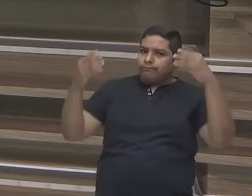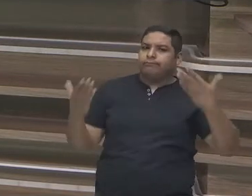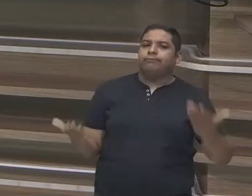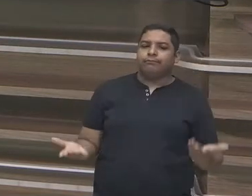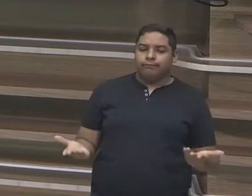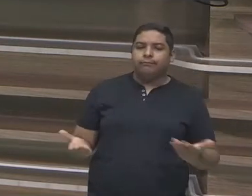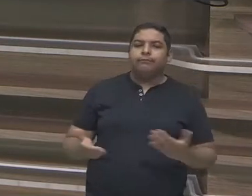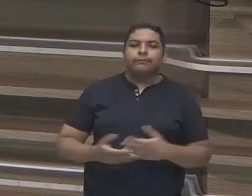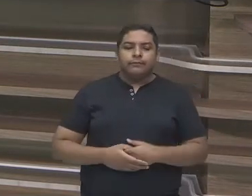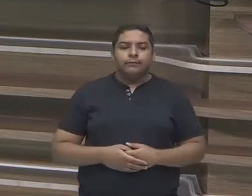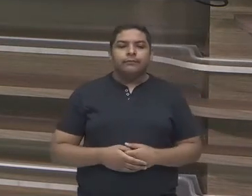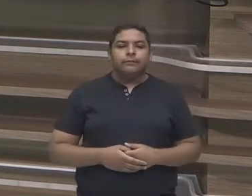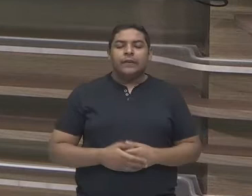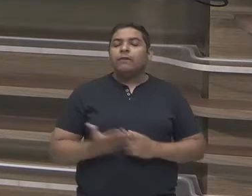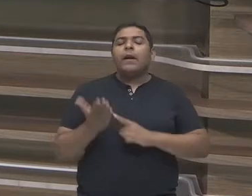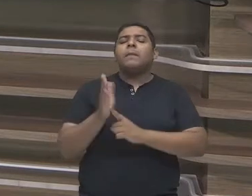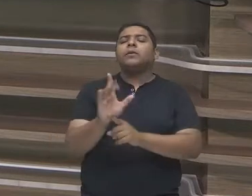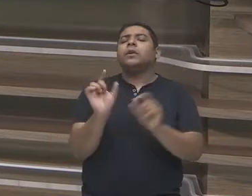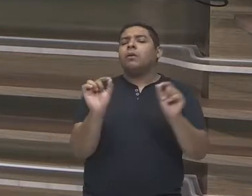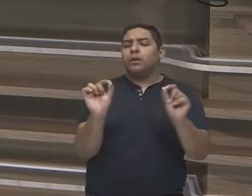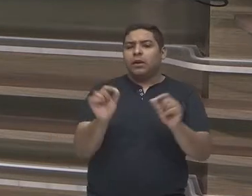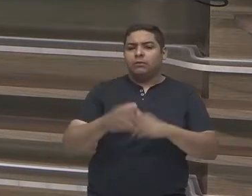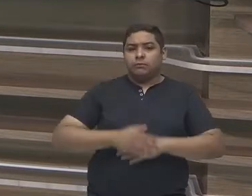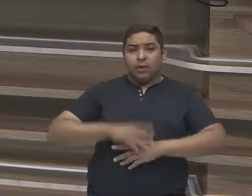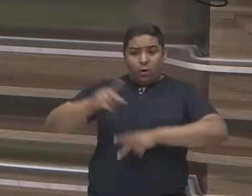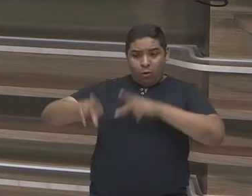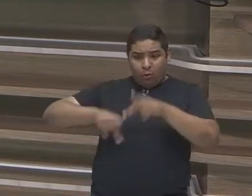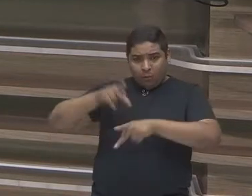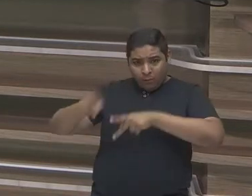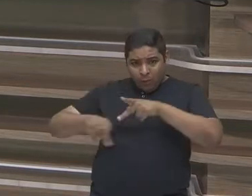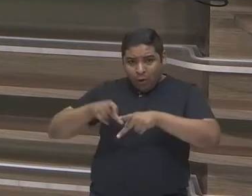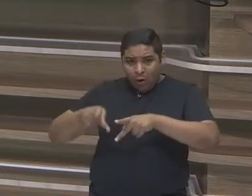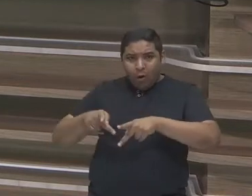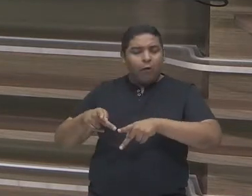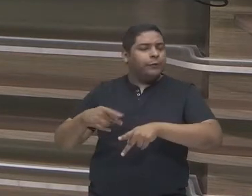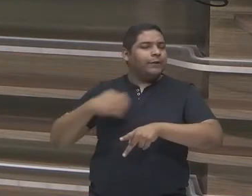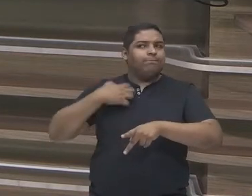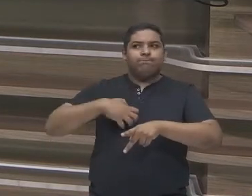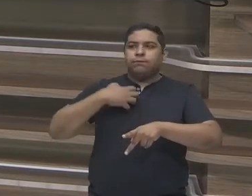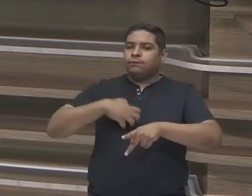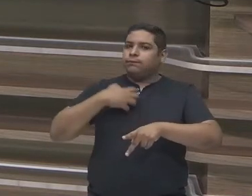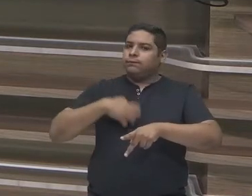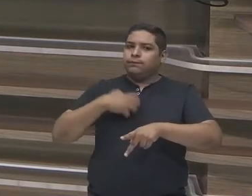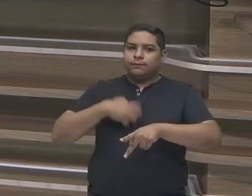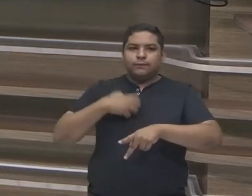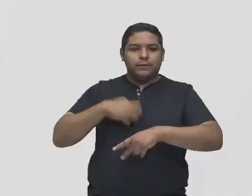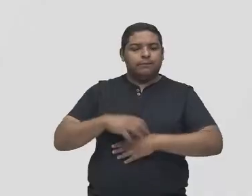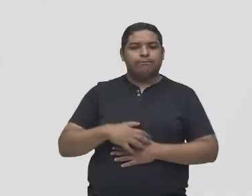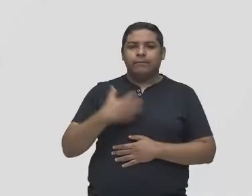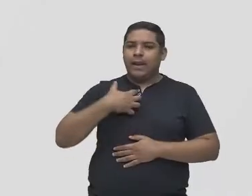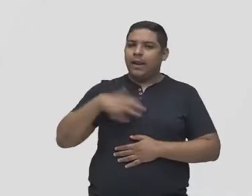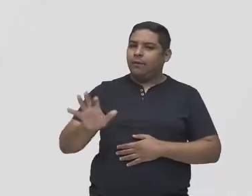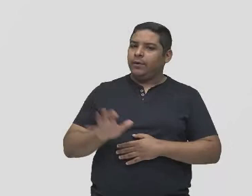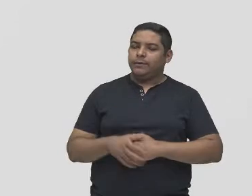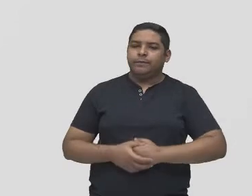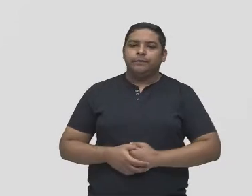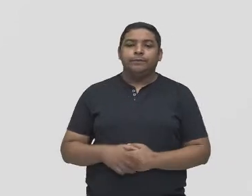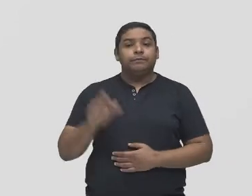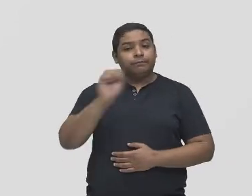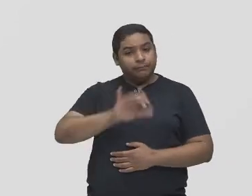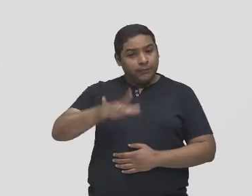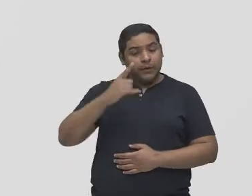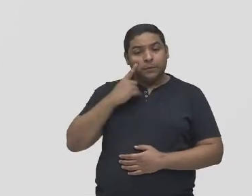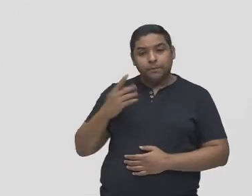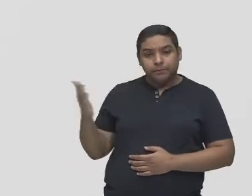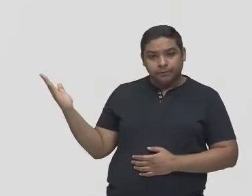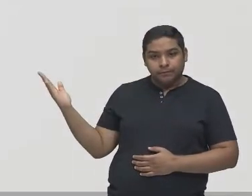vai mostrar o quê? Que o povo estava totalmente insatisfeito, certo? Trouxe uma outra cena para vocês também,